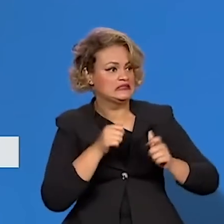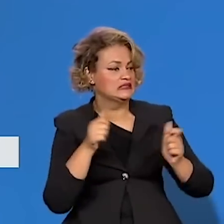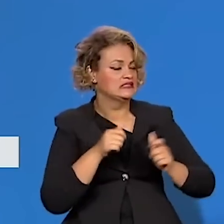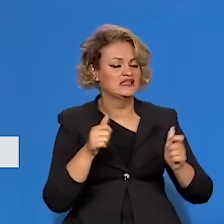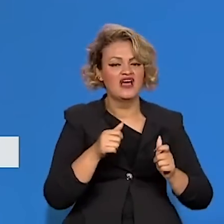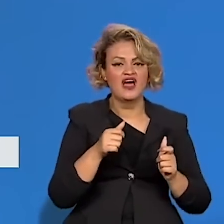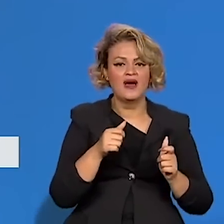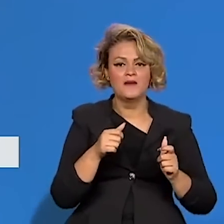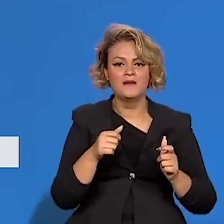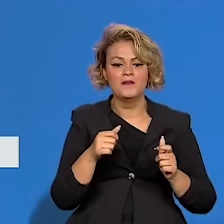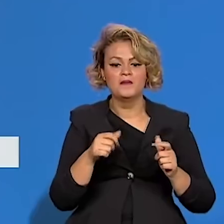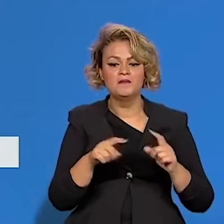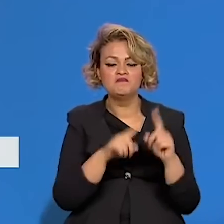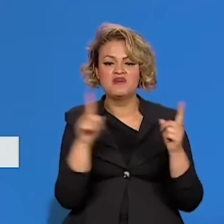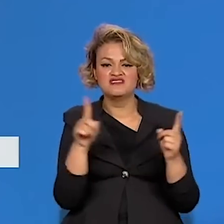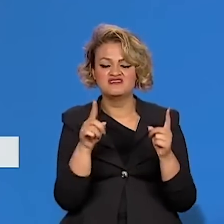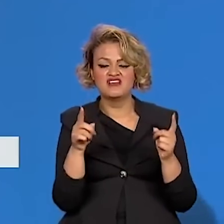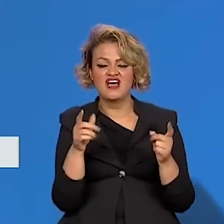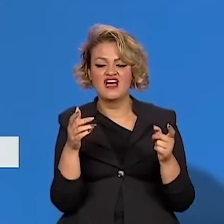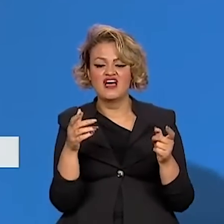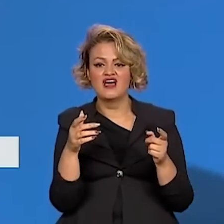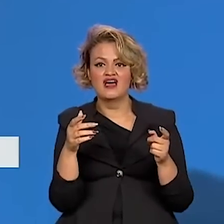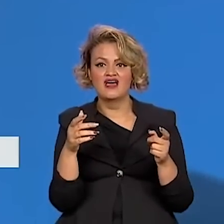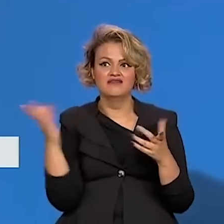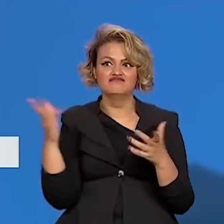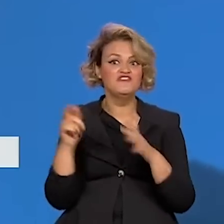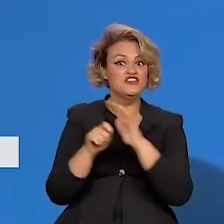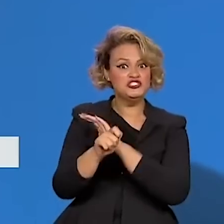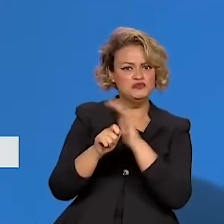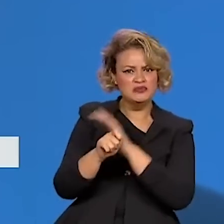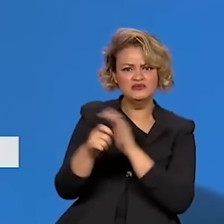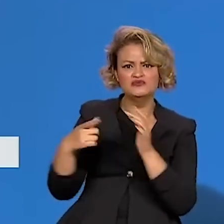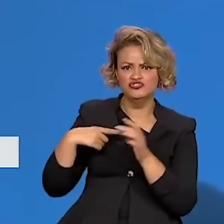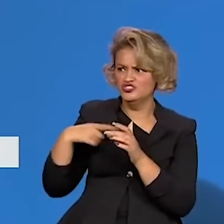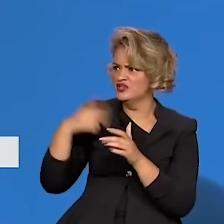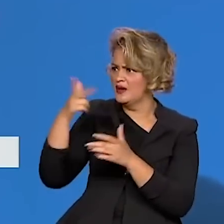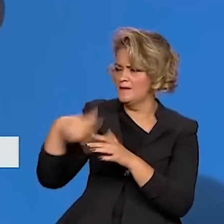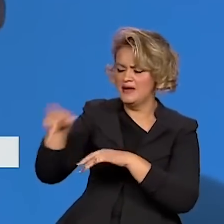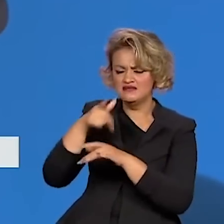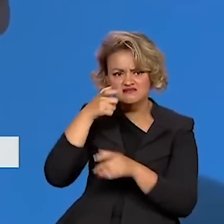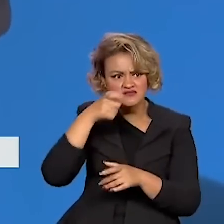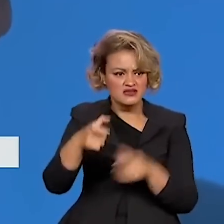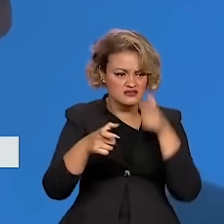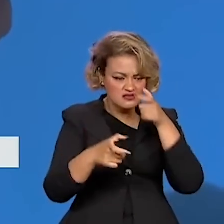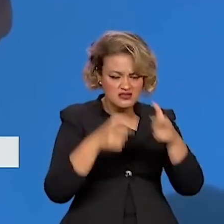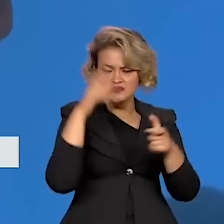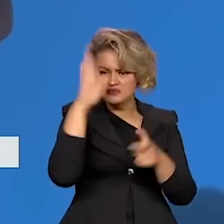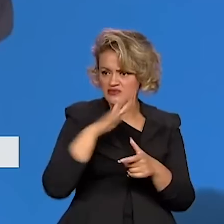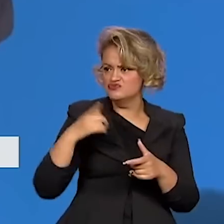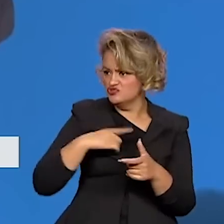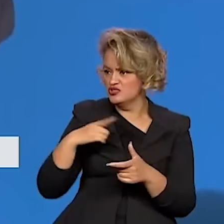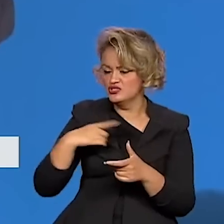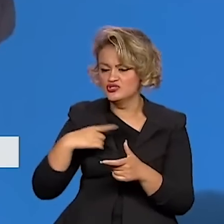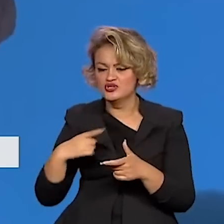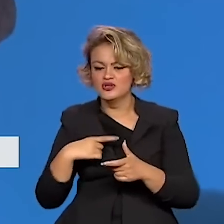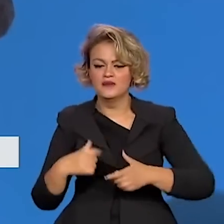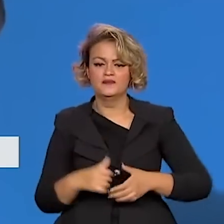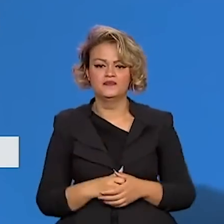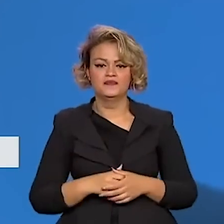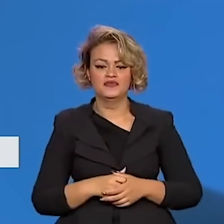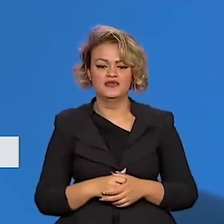países do mundo nós chegamos a ser o país que mais recebia investimento direto sabe de outros países